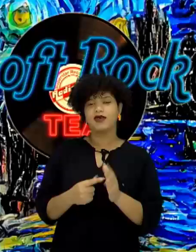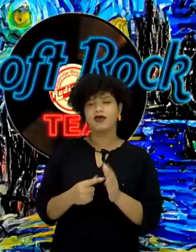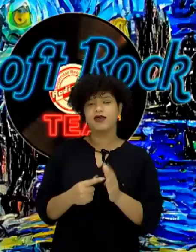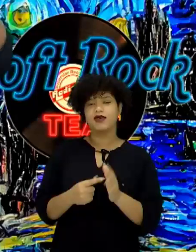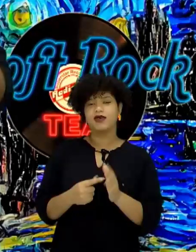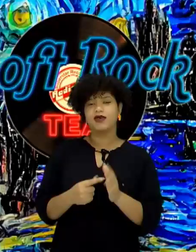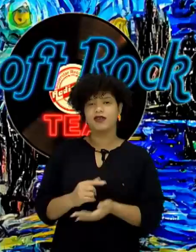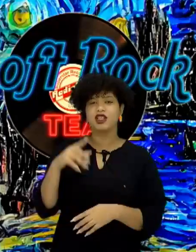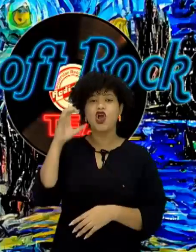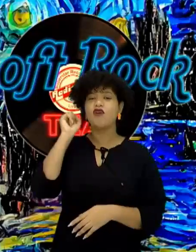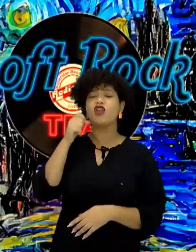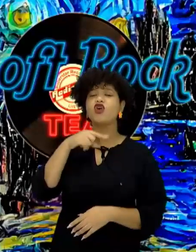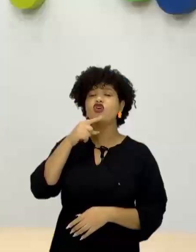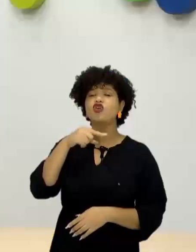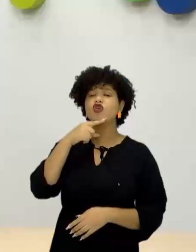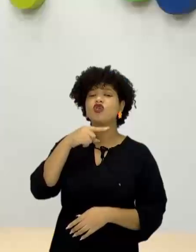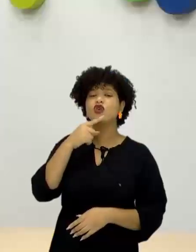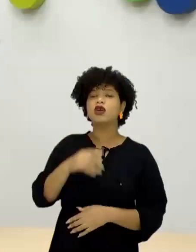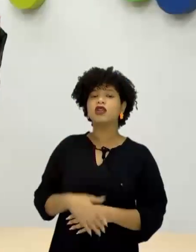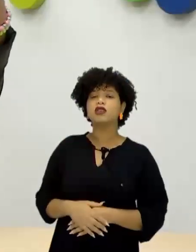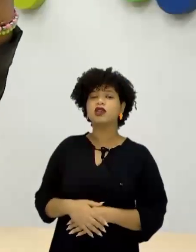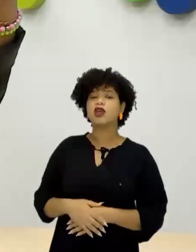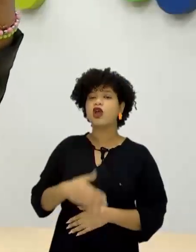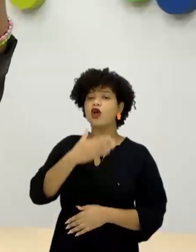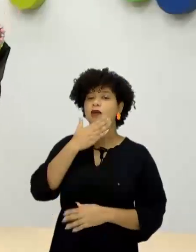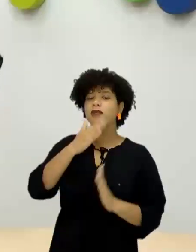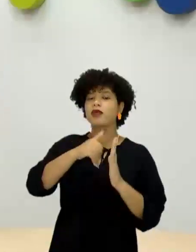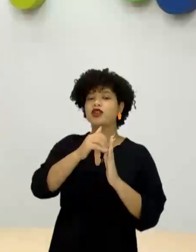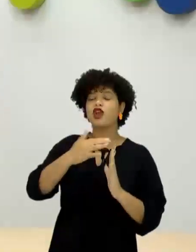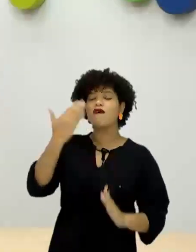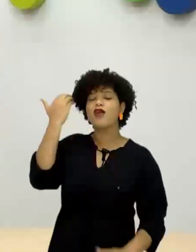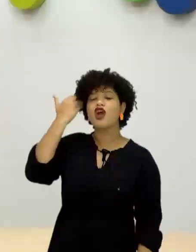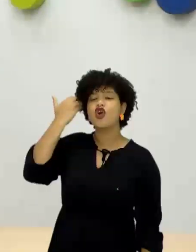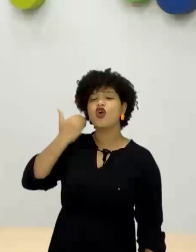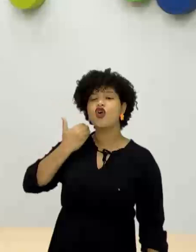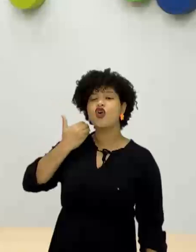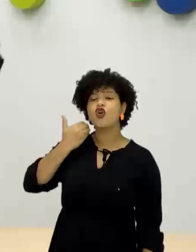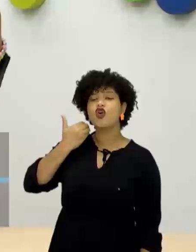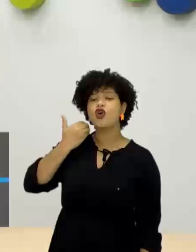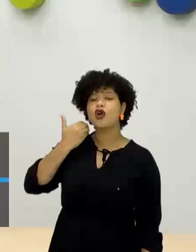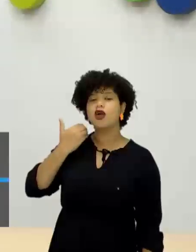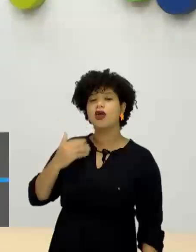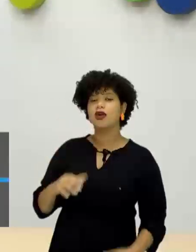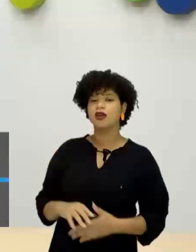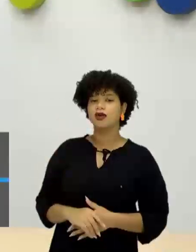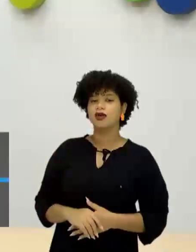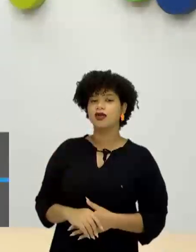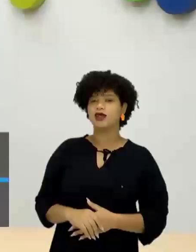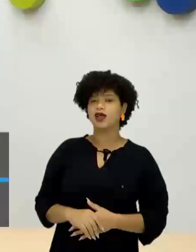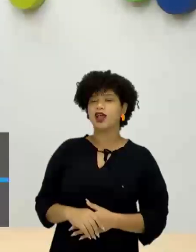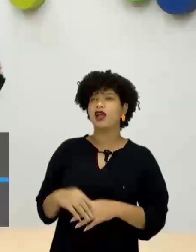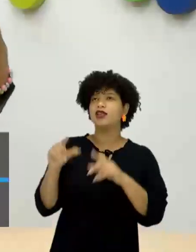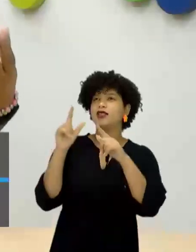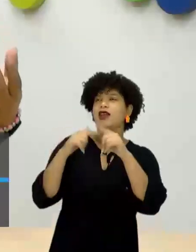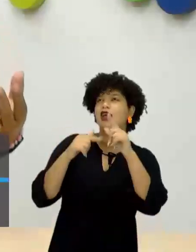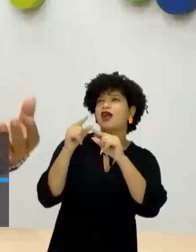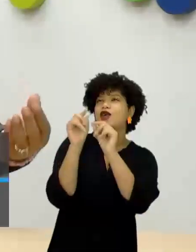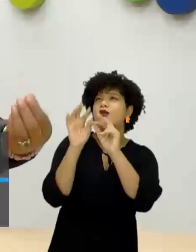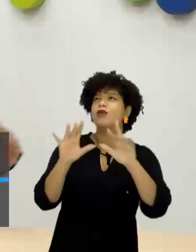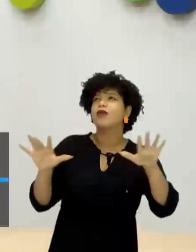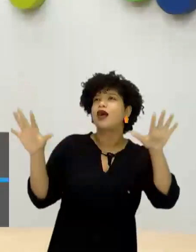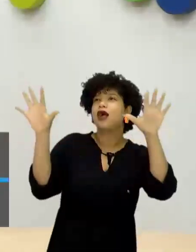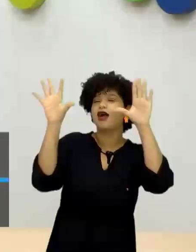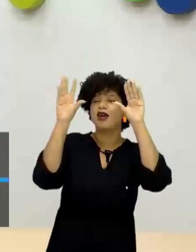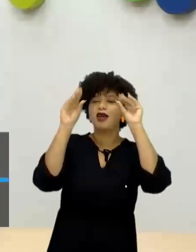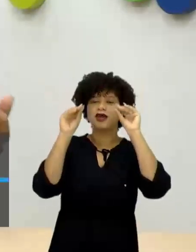daqui você falar. Van Gogh, tá? A professora Ângela colocou aqui, Gogh, Noite Estrelada. A professora Antônia